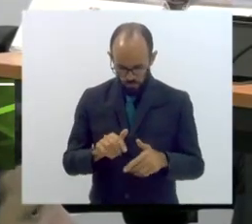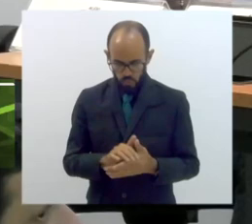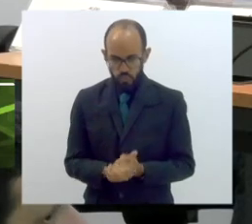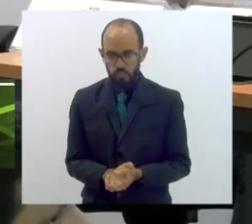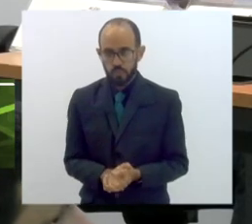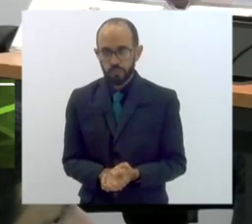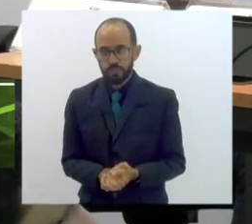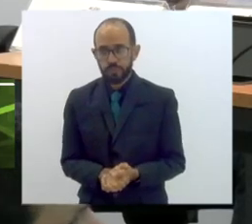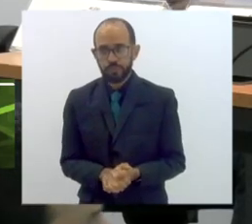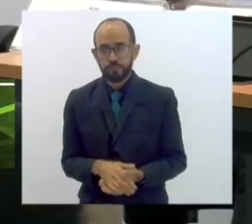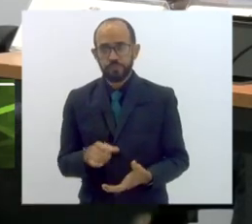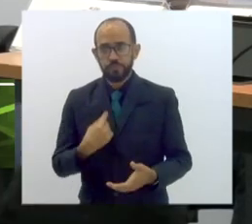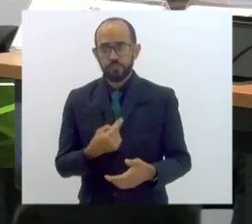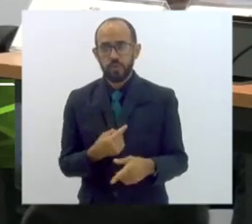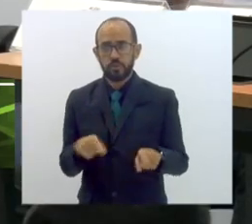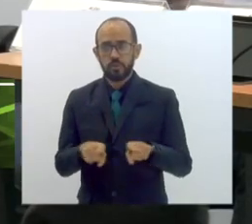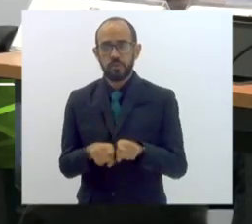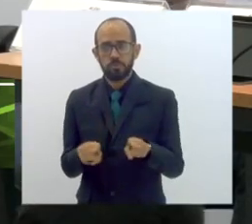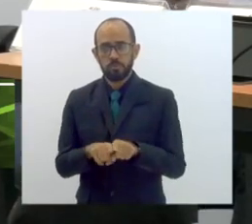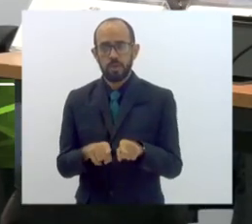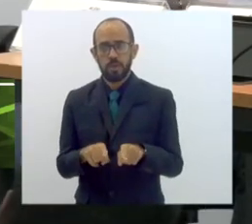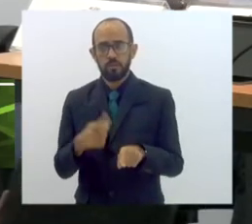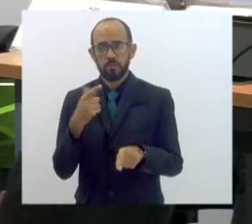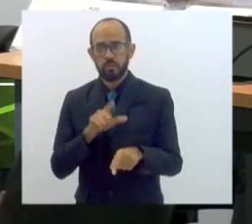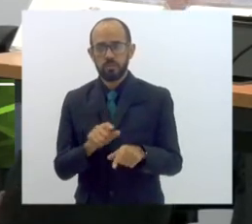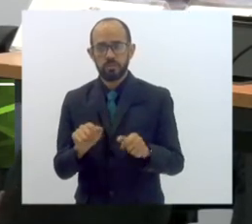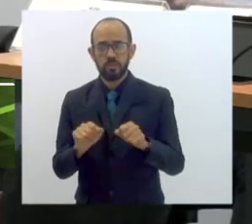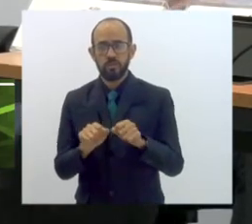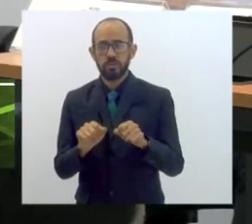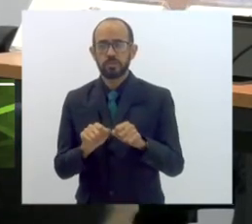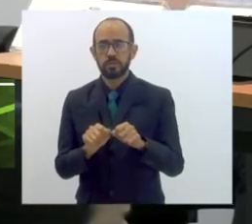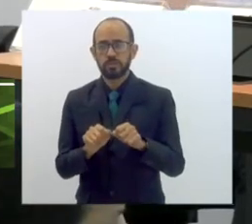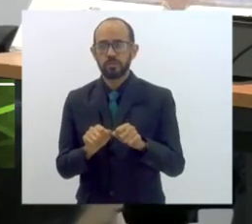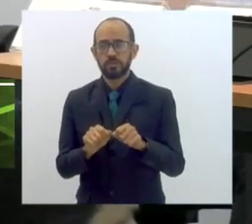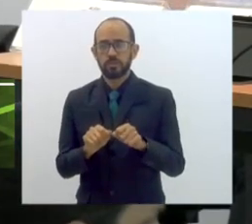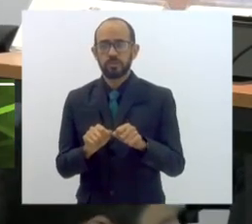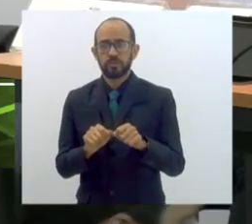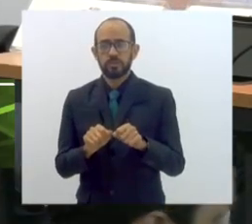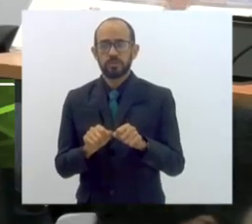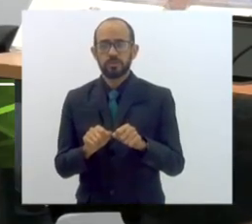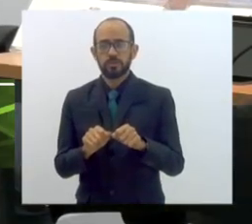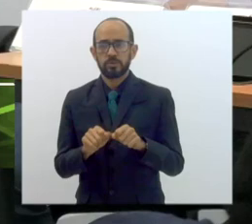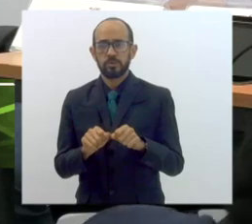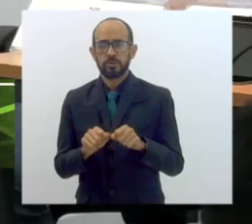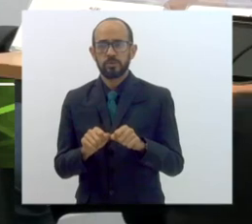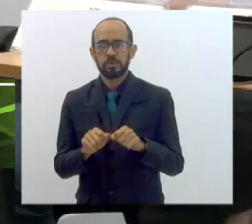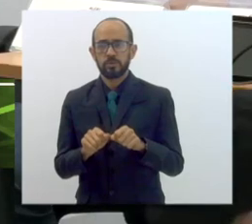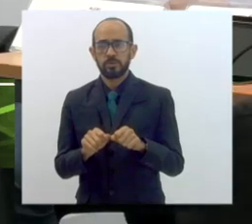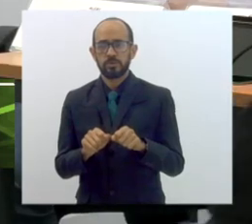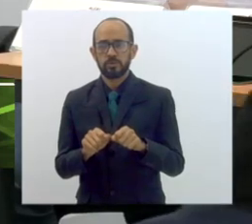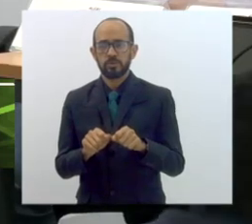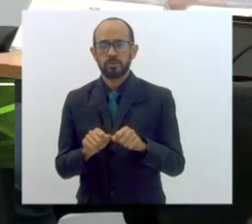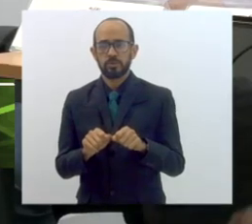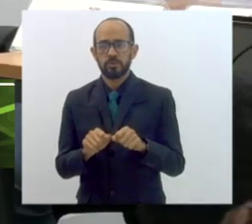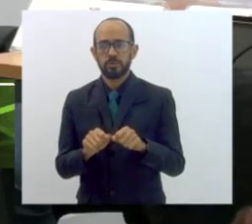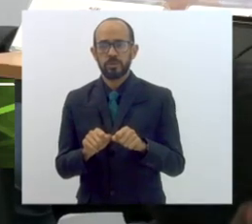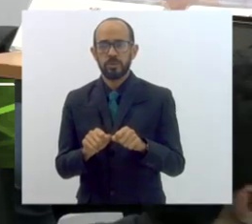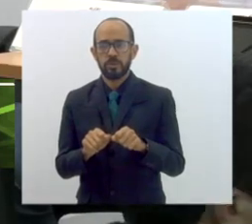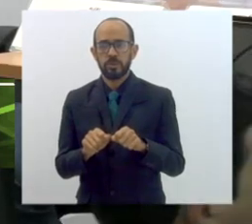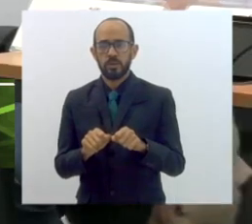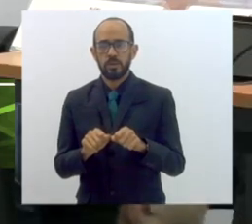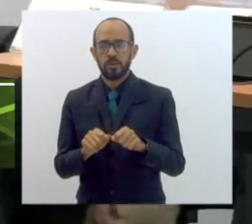E nós já estaremos disponibilizando, pode passar para o próximo slide, já estaremos já disponibilizando já a curto